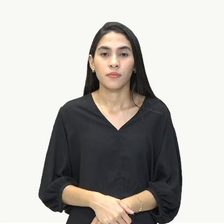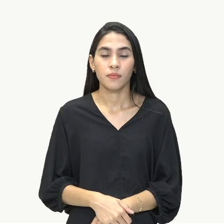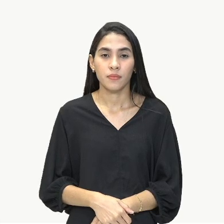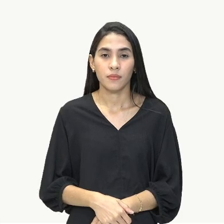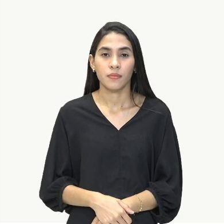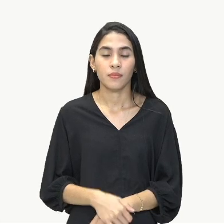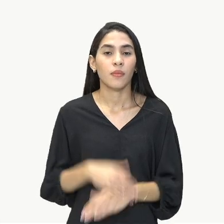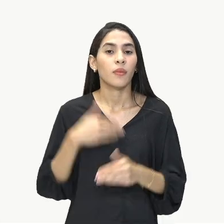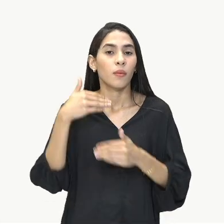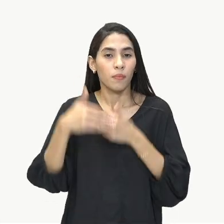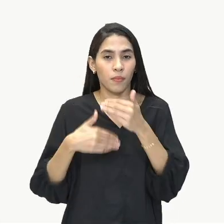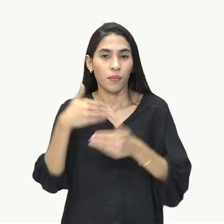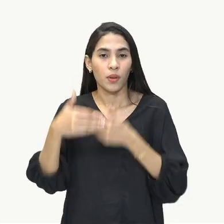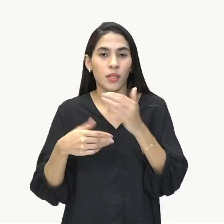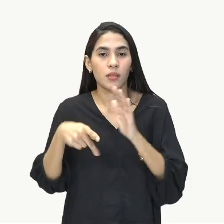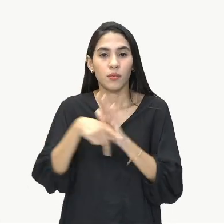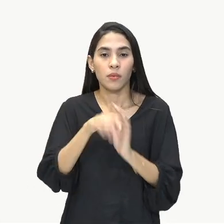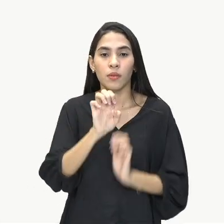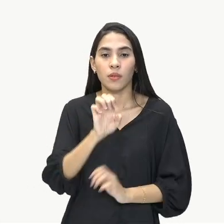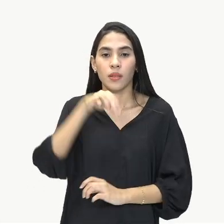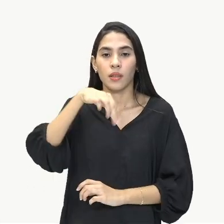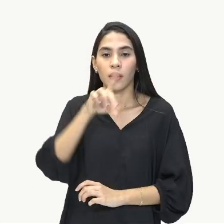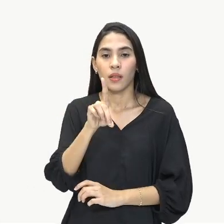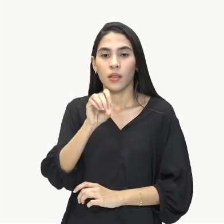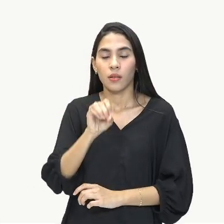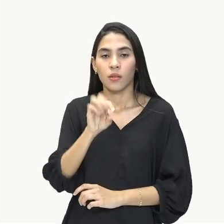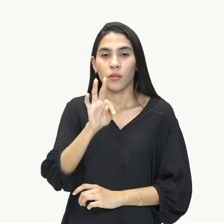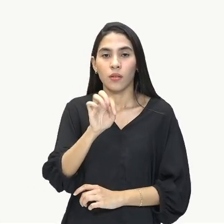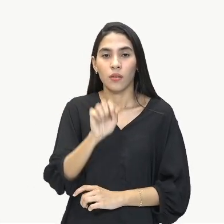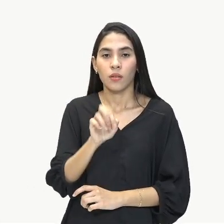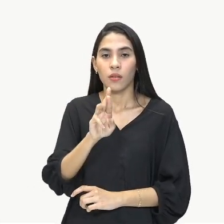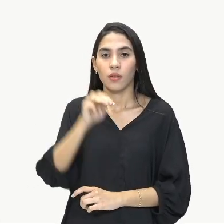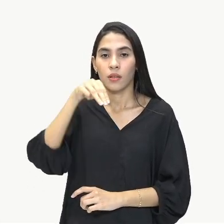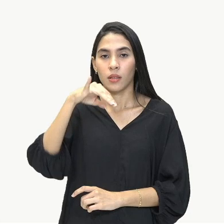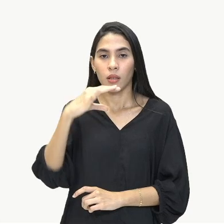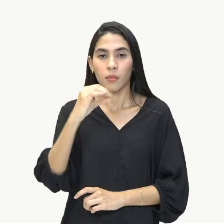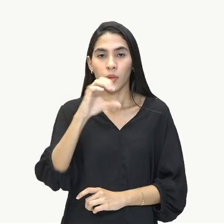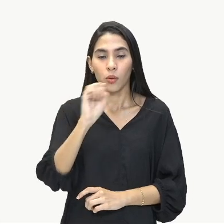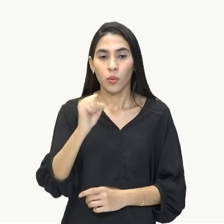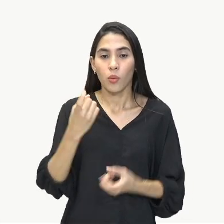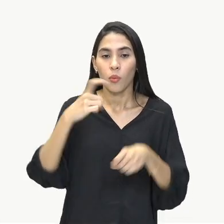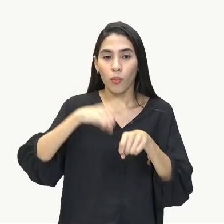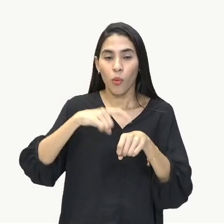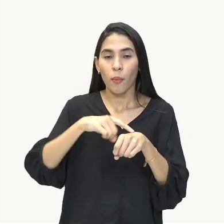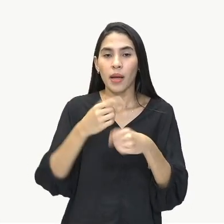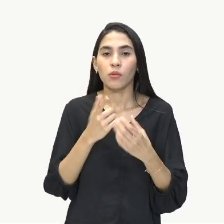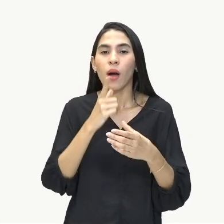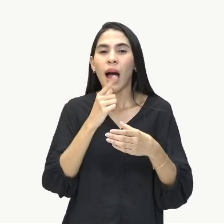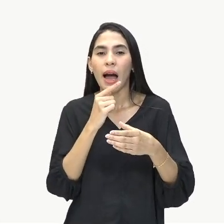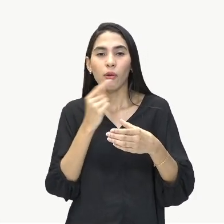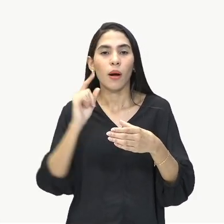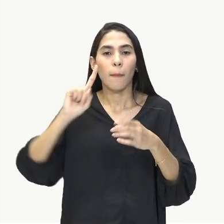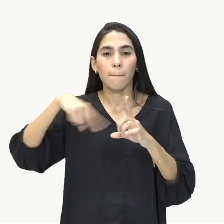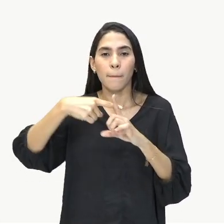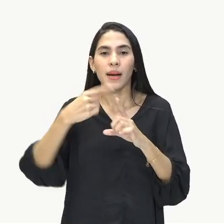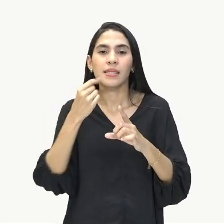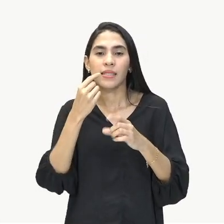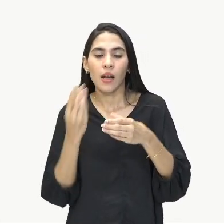esses processos endotérmicos? Quando você dissolve sal na água,